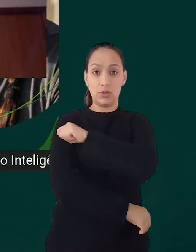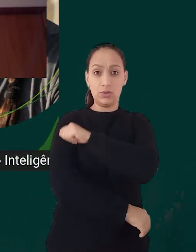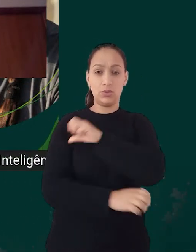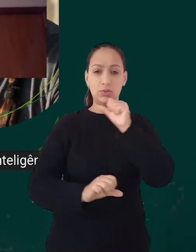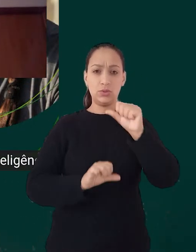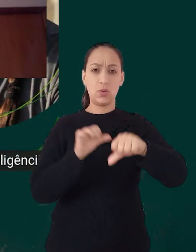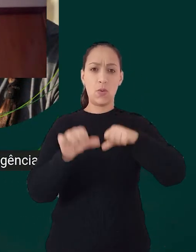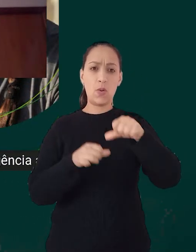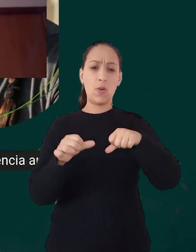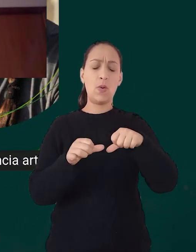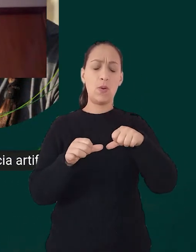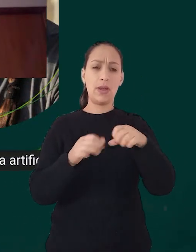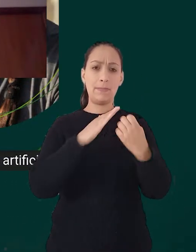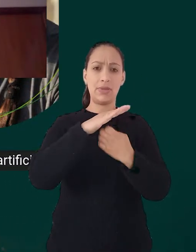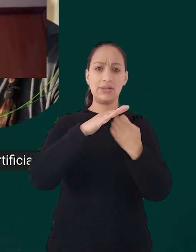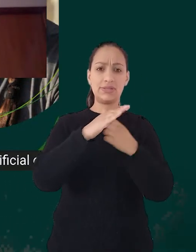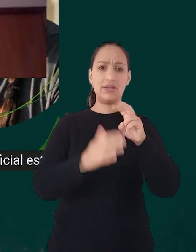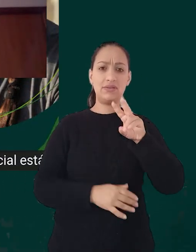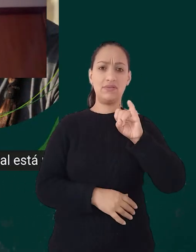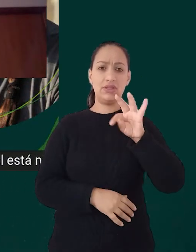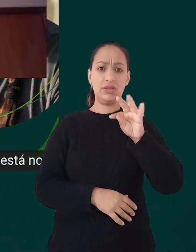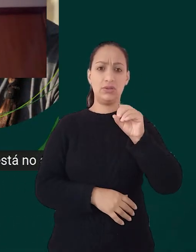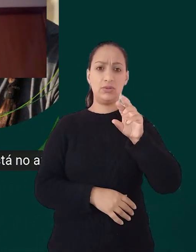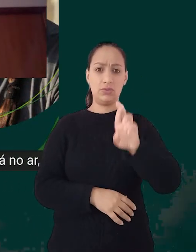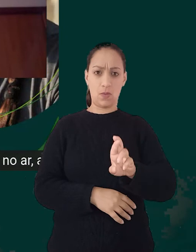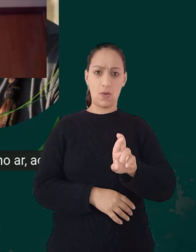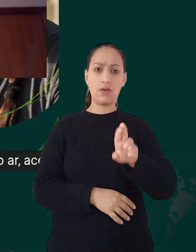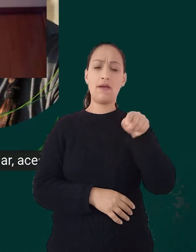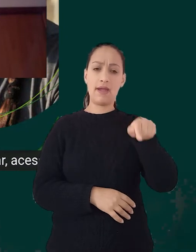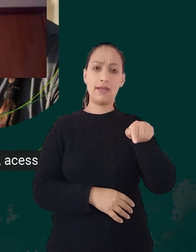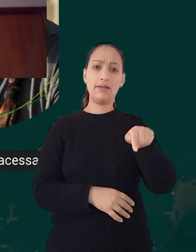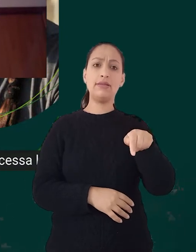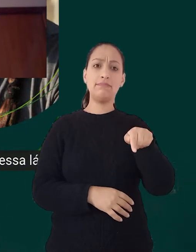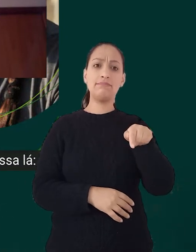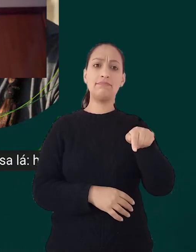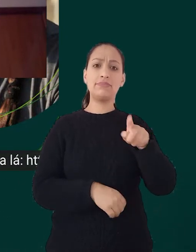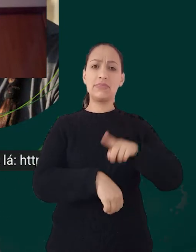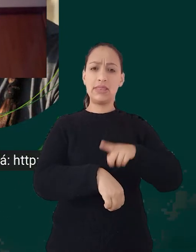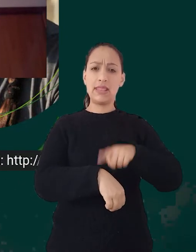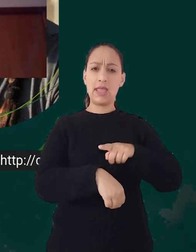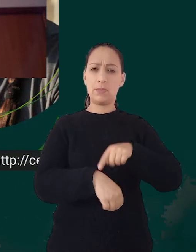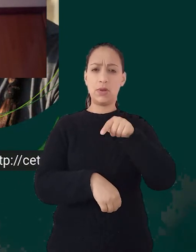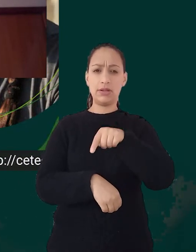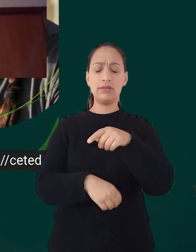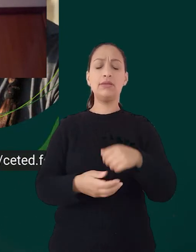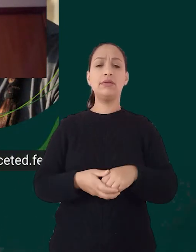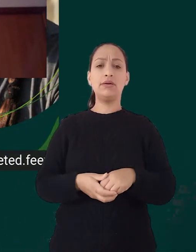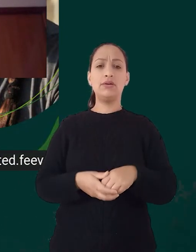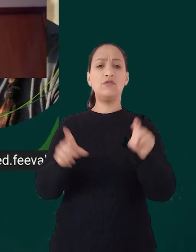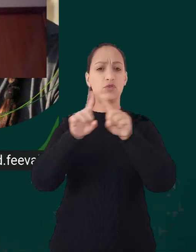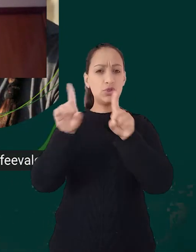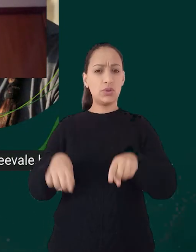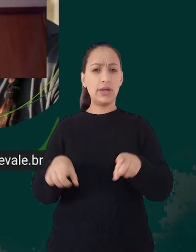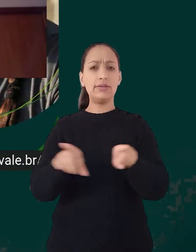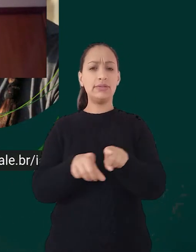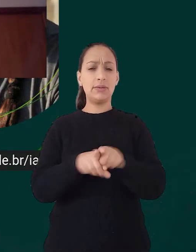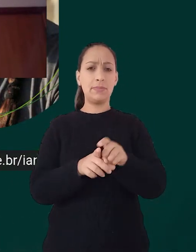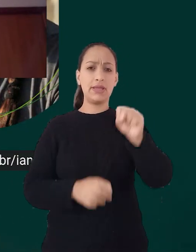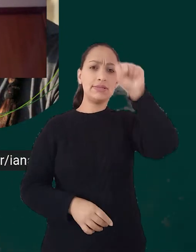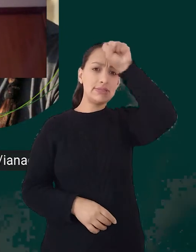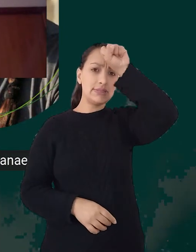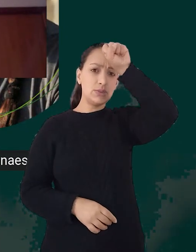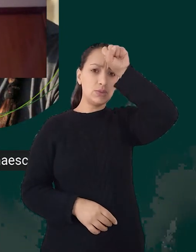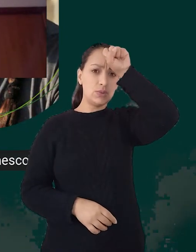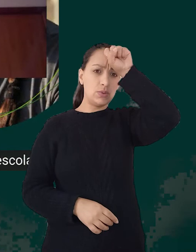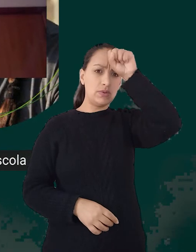foi o Vitor Valadares, que foi nosso aluno tempo no Lua. Ele foi tempo também funcionário da Samsung, fazendo